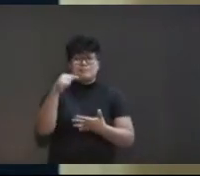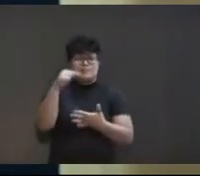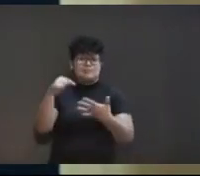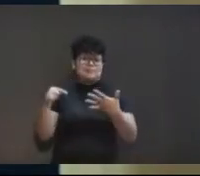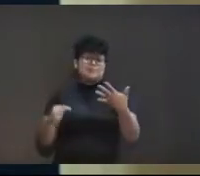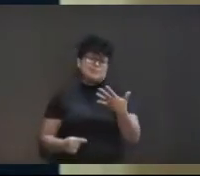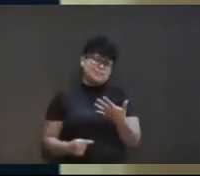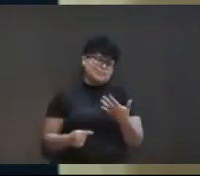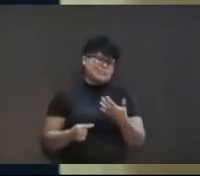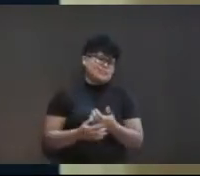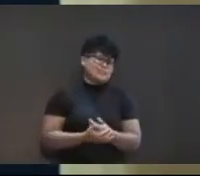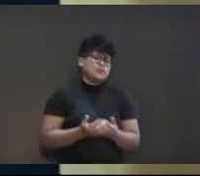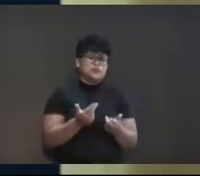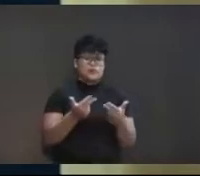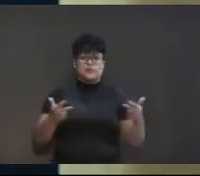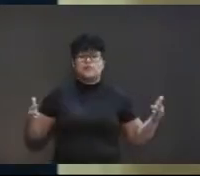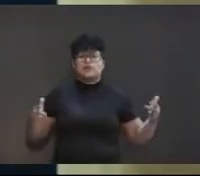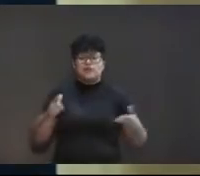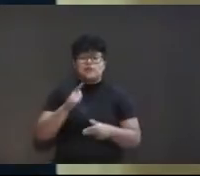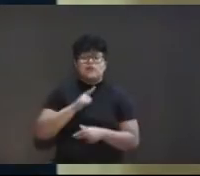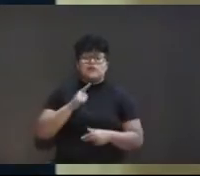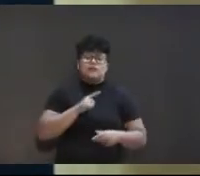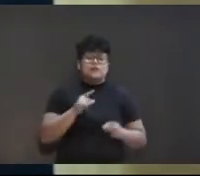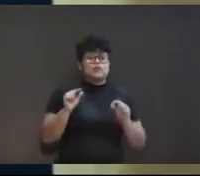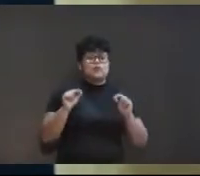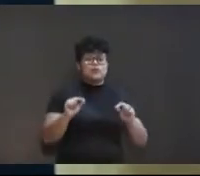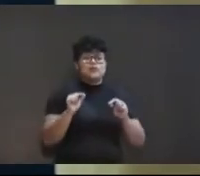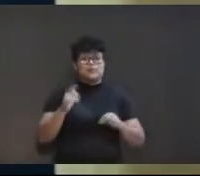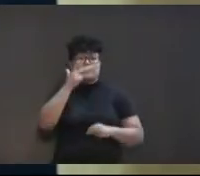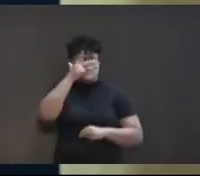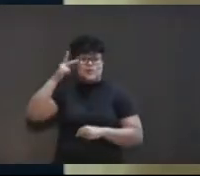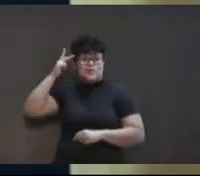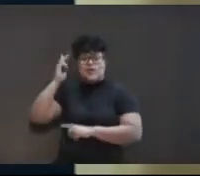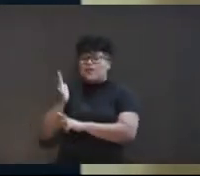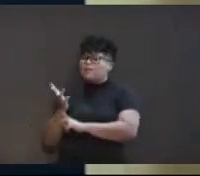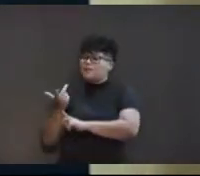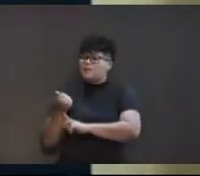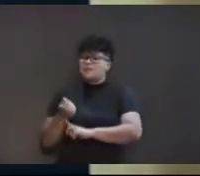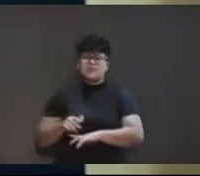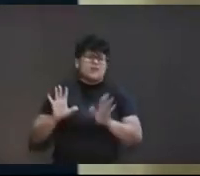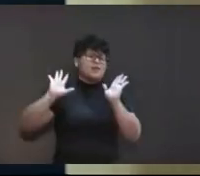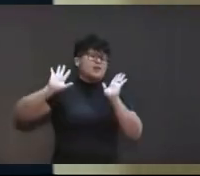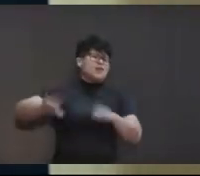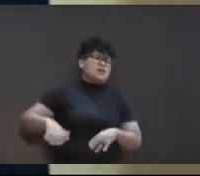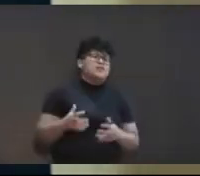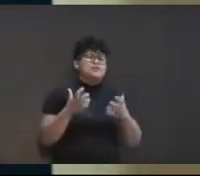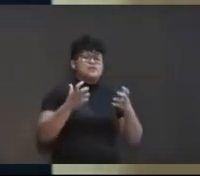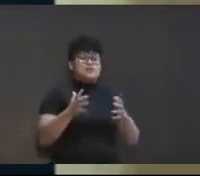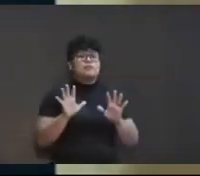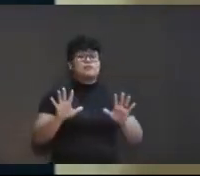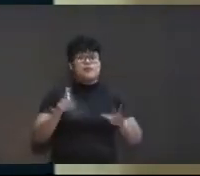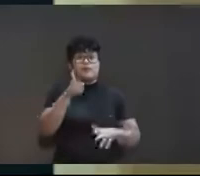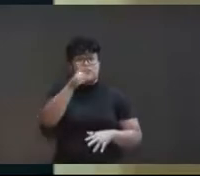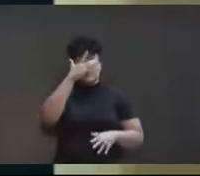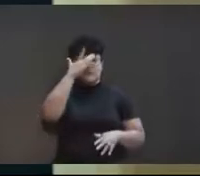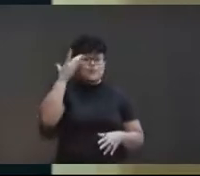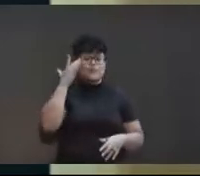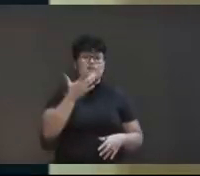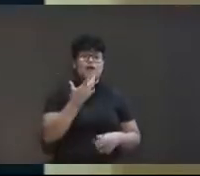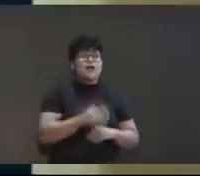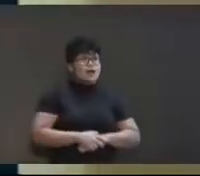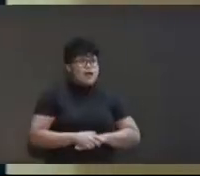flores que nascem aí dos Talentos tem gente que diz não você é muito chato mas tem outro vai dizer Ah legal